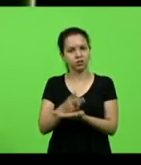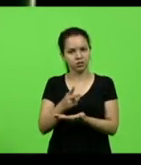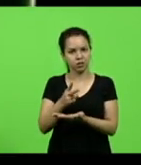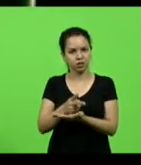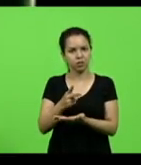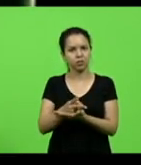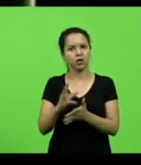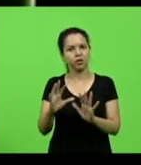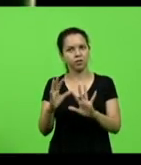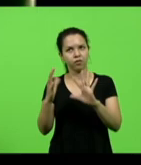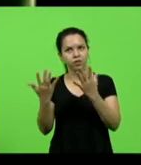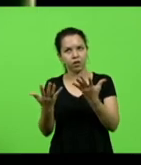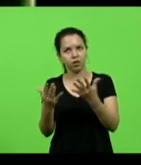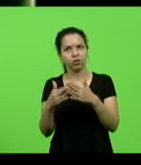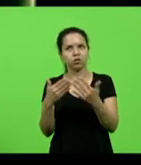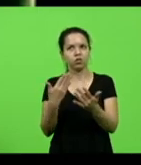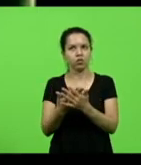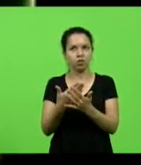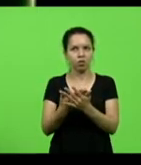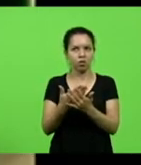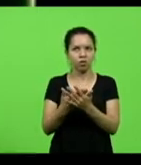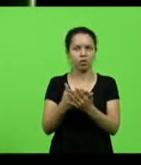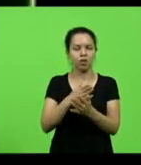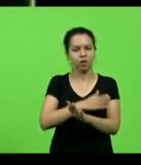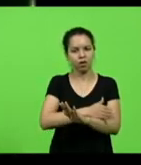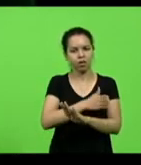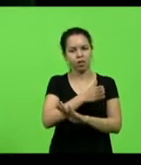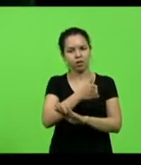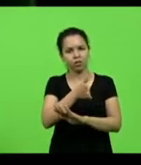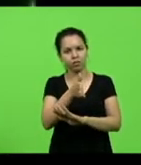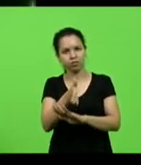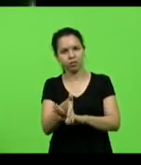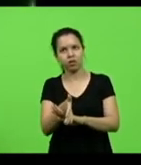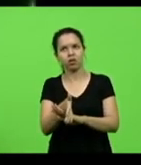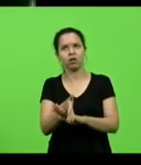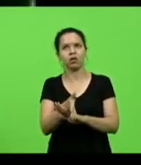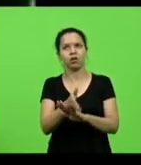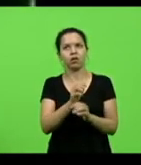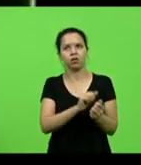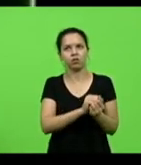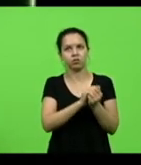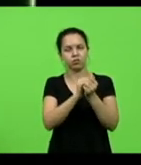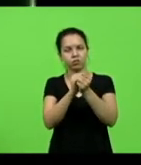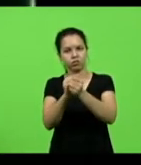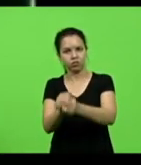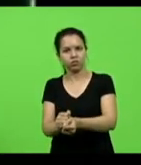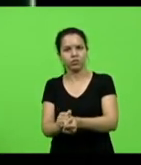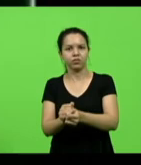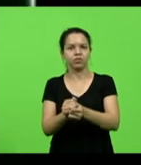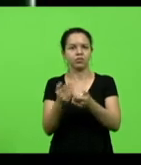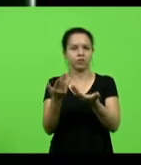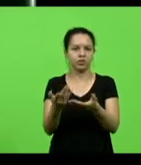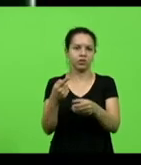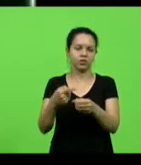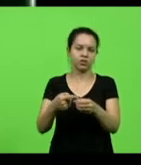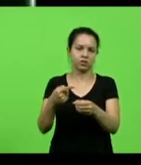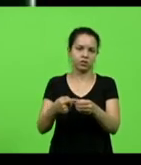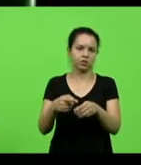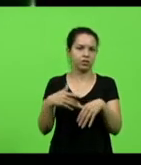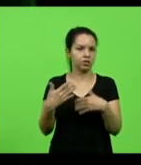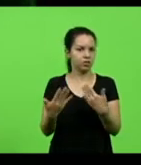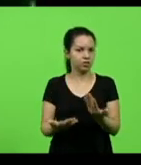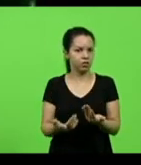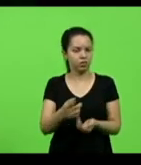evento na escola lá, ela me faz levar ela até São Miguel. Então, nós não temos o